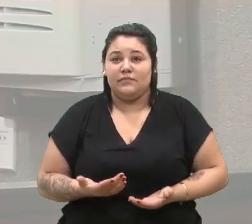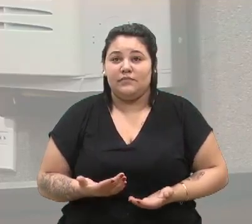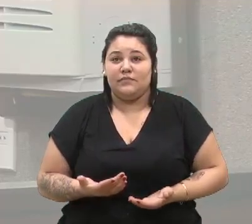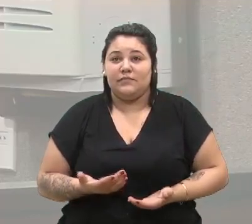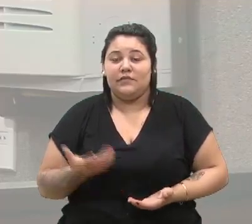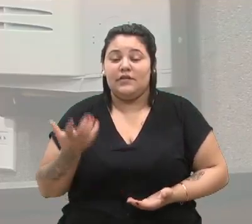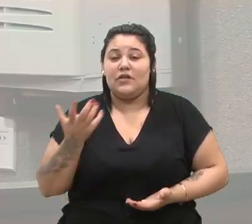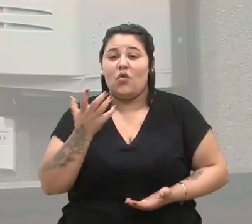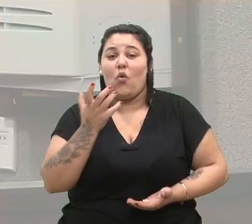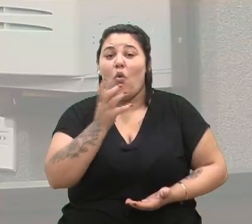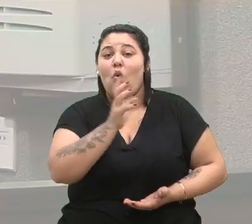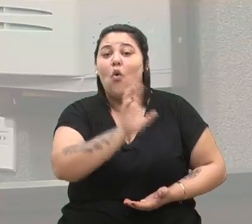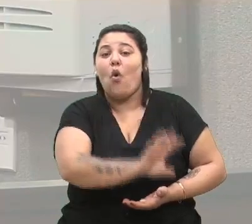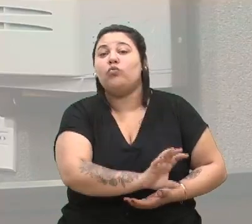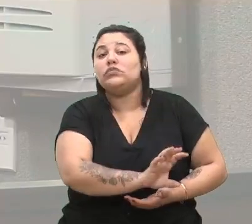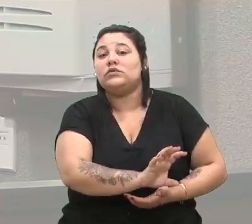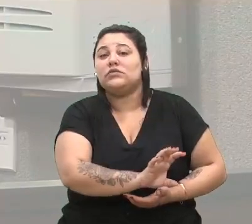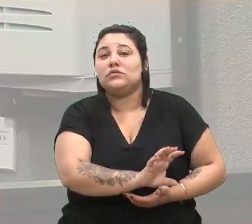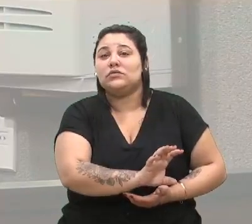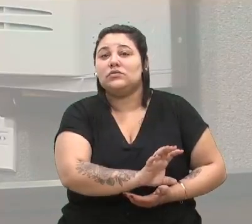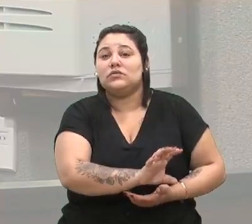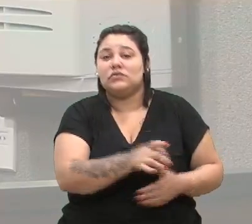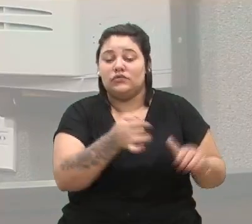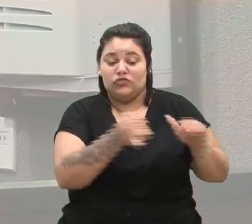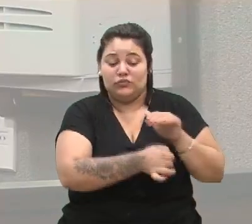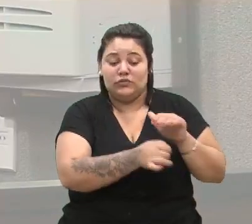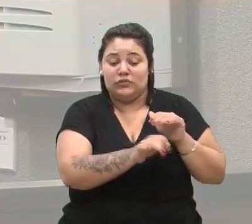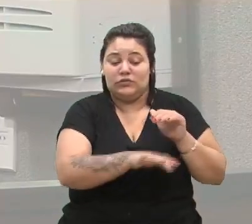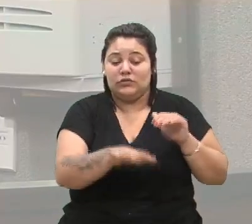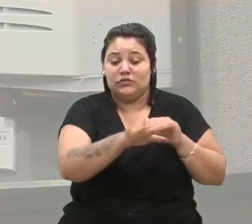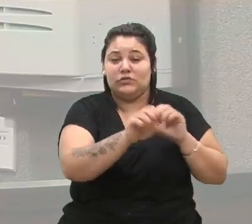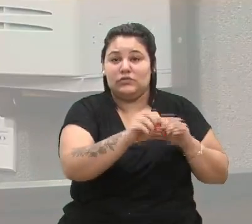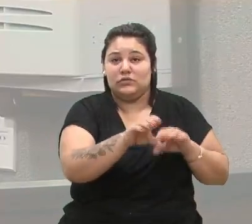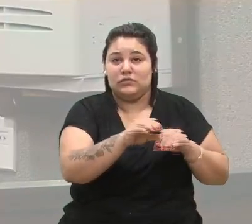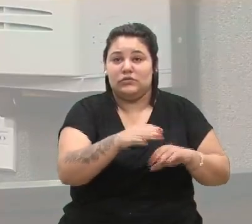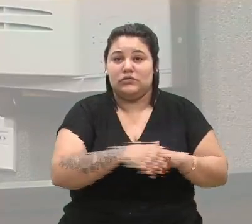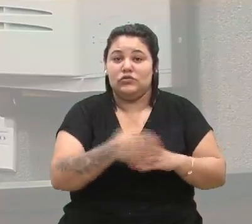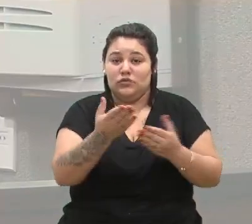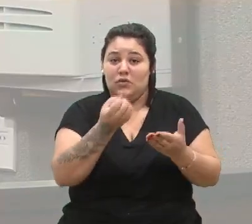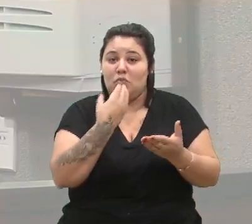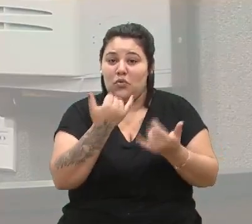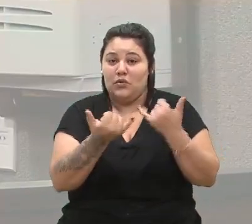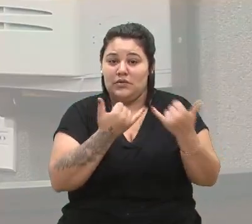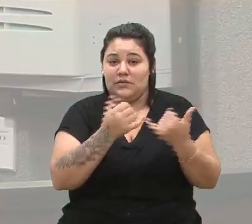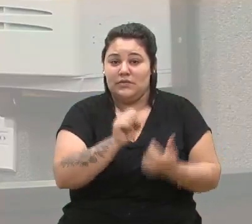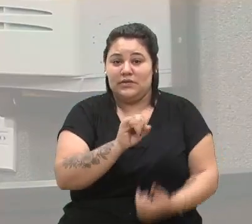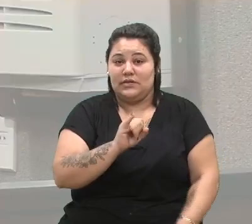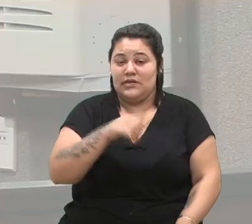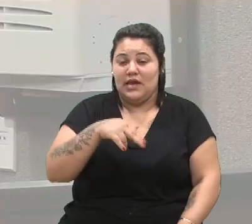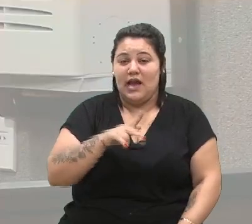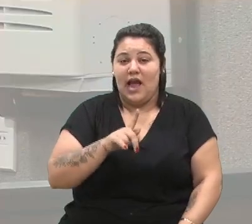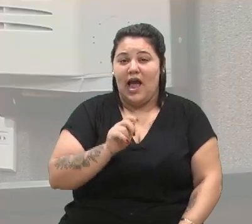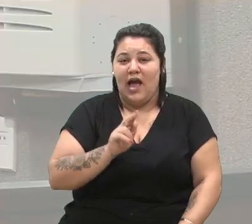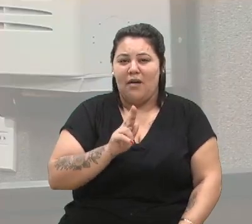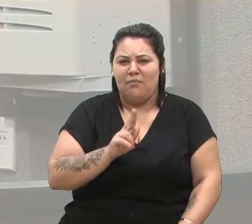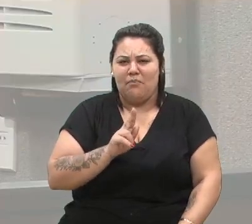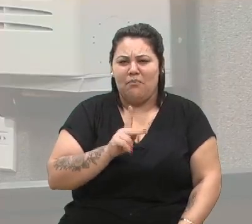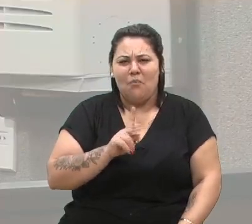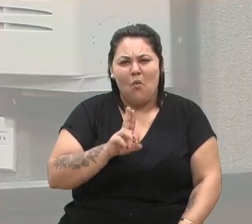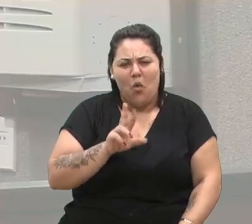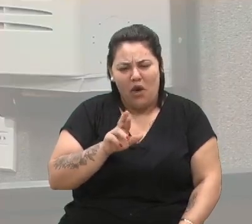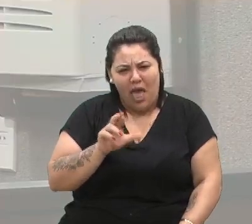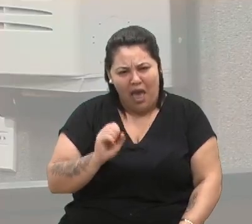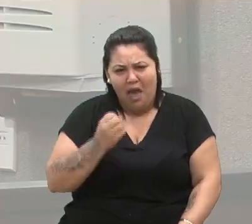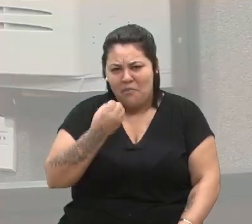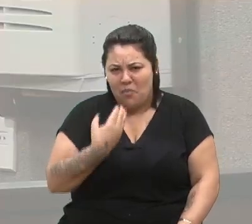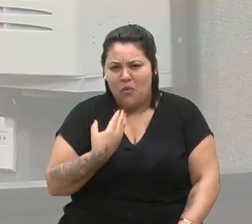investimentos, né, na educação, o senhor deu bons exemplos, né? Singapura é um excelente exemplo, de fato, né? Um case